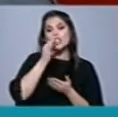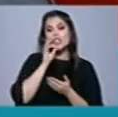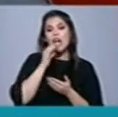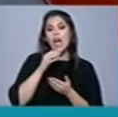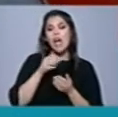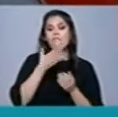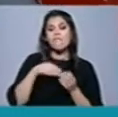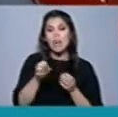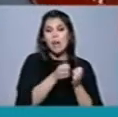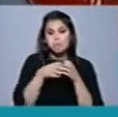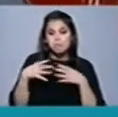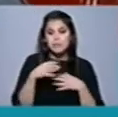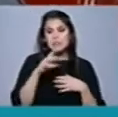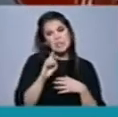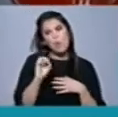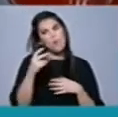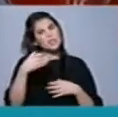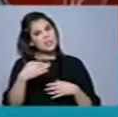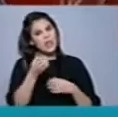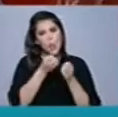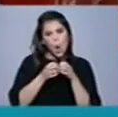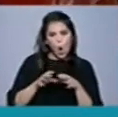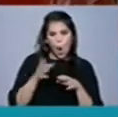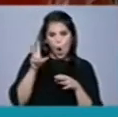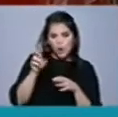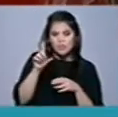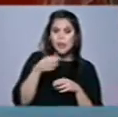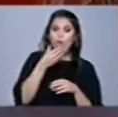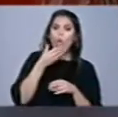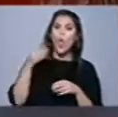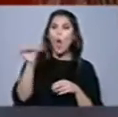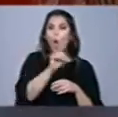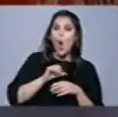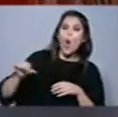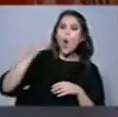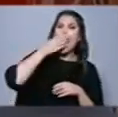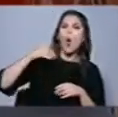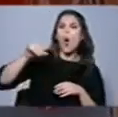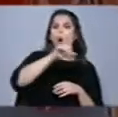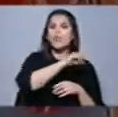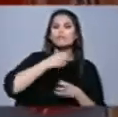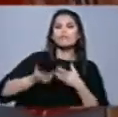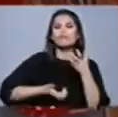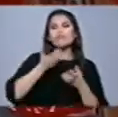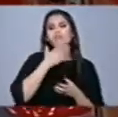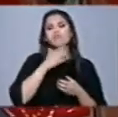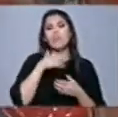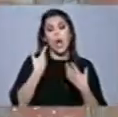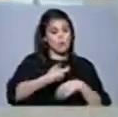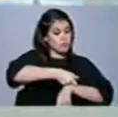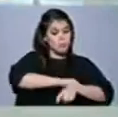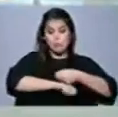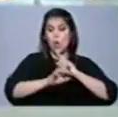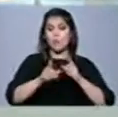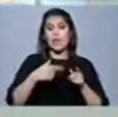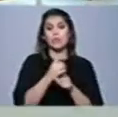de 6 ou 7 ovos e de óleo para fritar quanto baste. Vamos então começar por colocar as mãos na massa. Eu já coloquei a